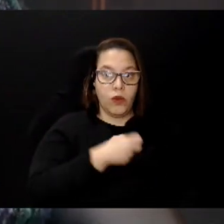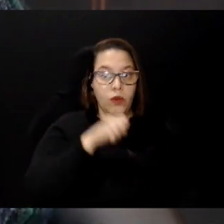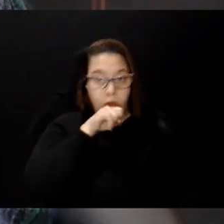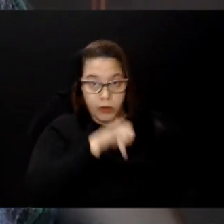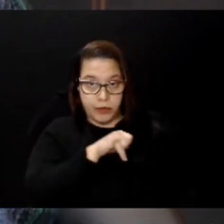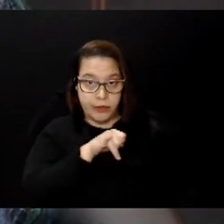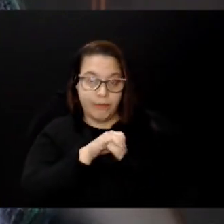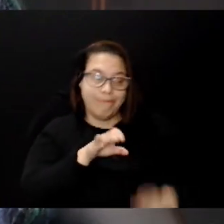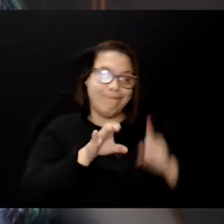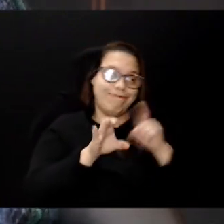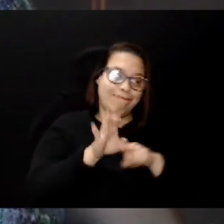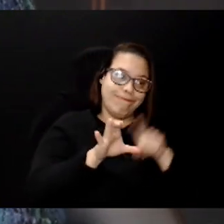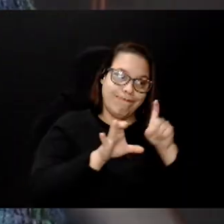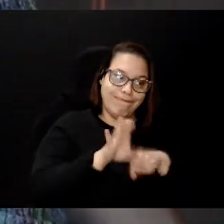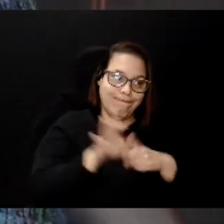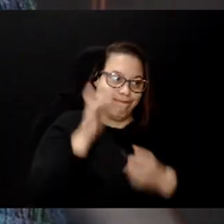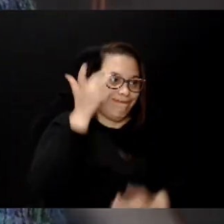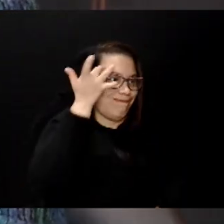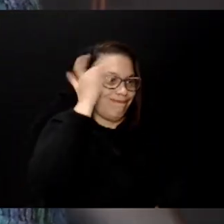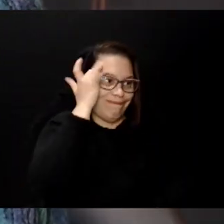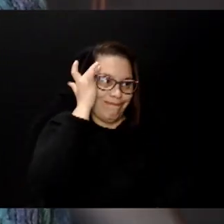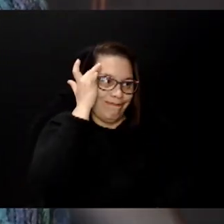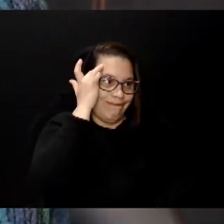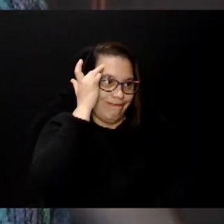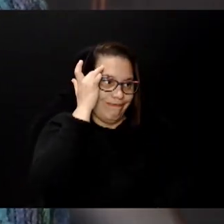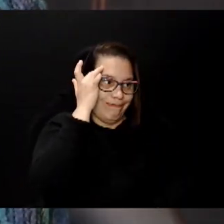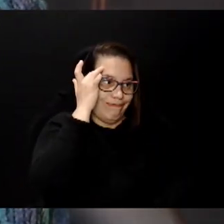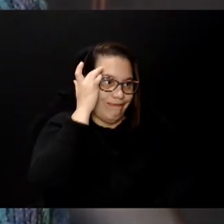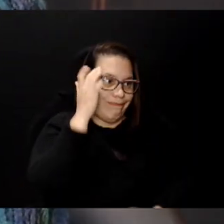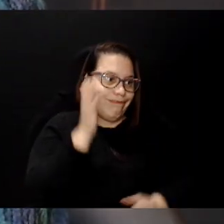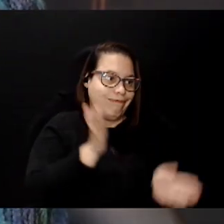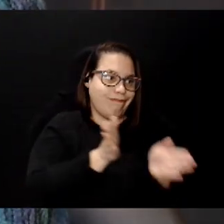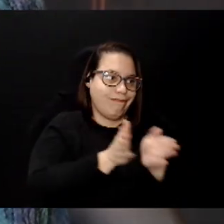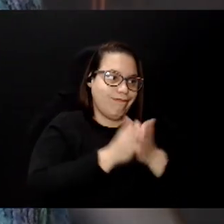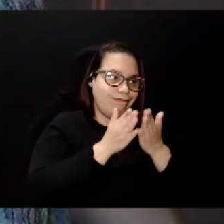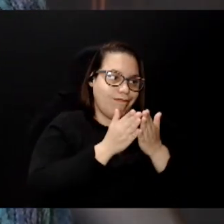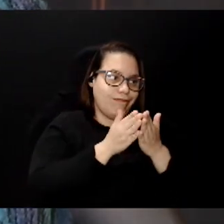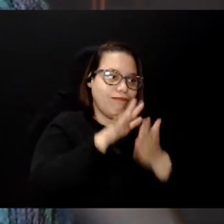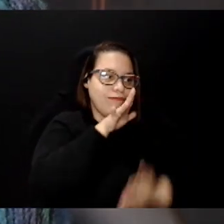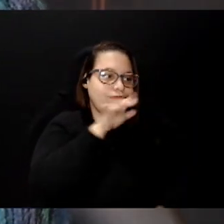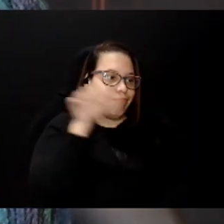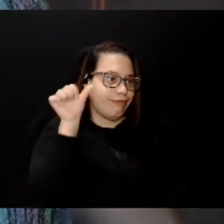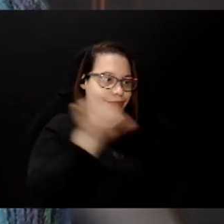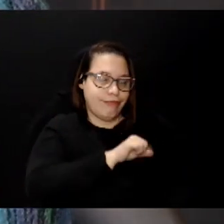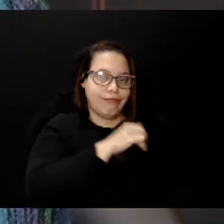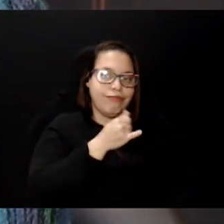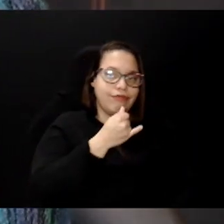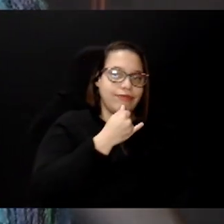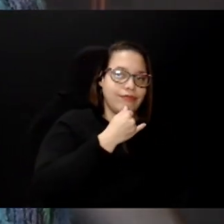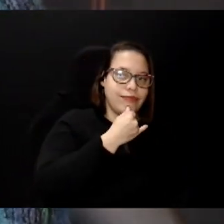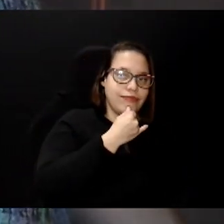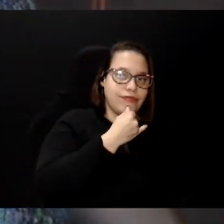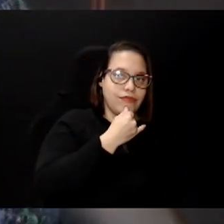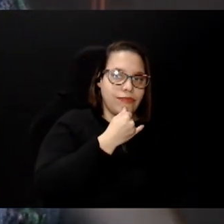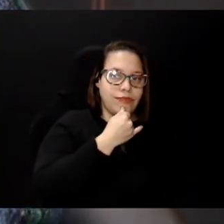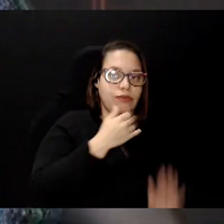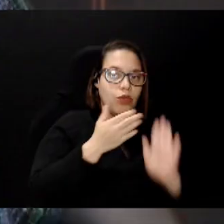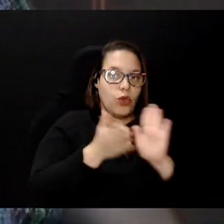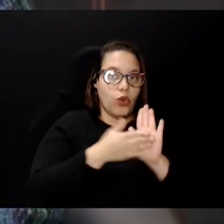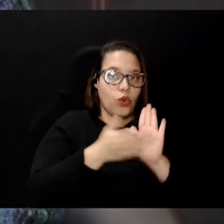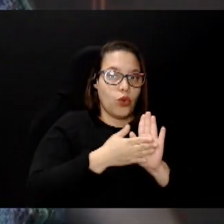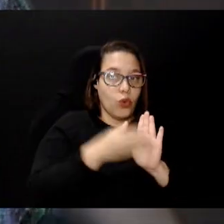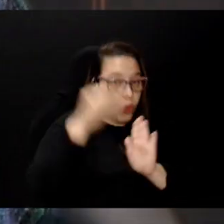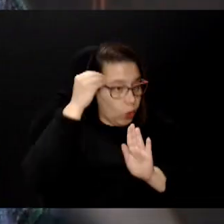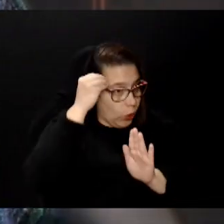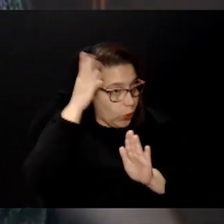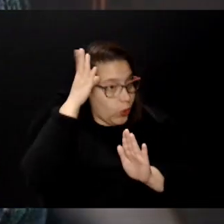acho que uma coisa empobrece e fica muito triste, que é o repertório. Sim. Uhum. Uma pessoa